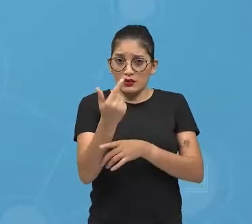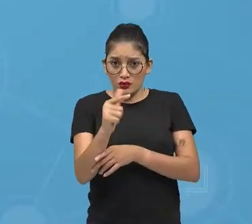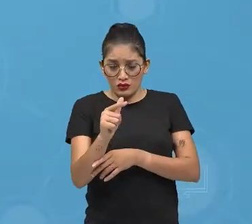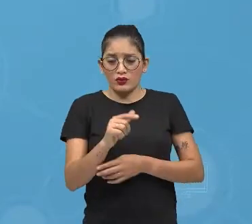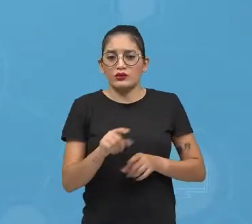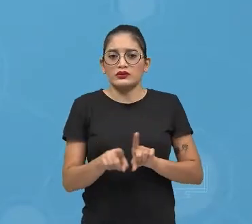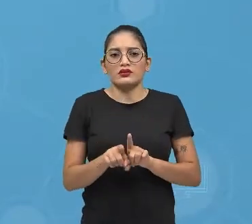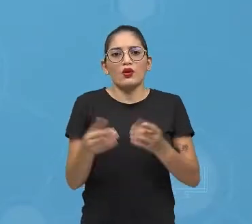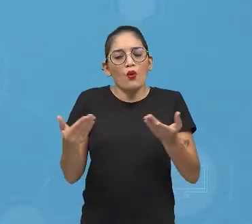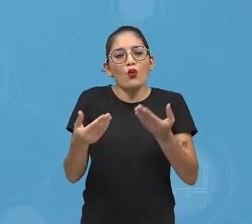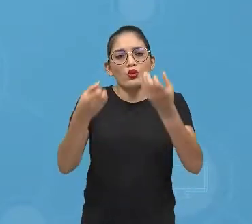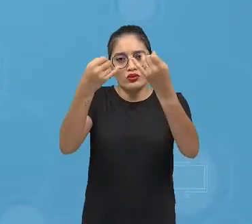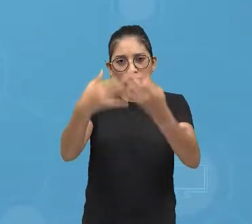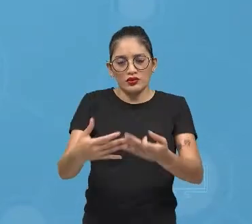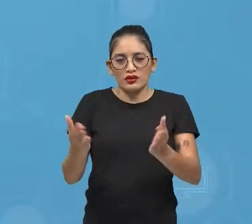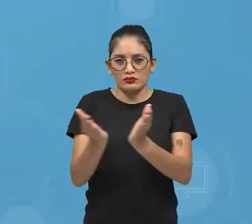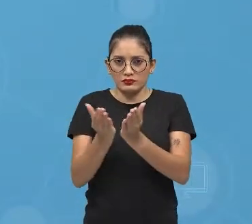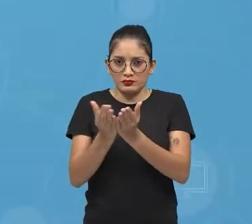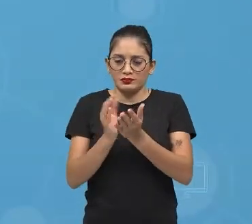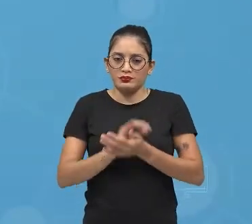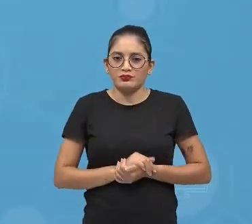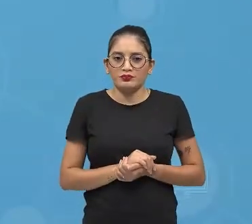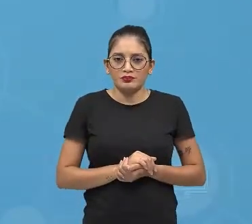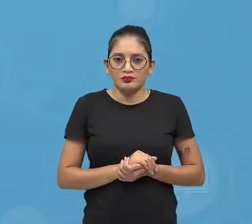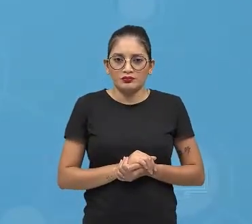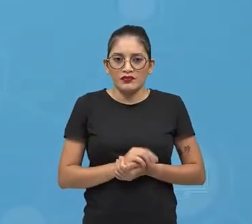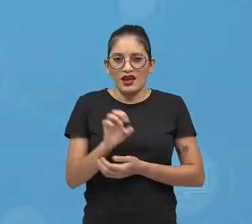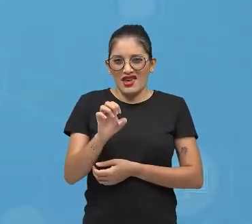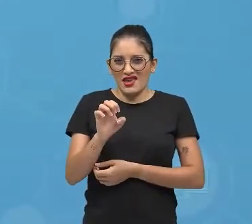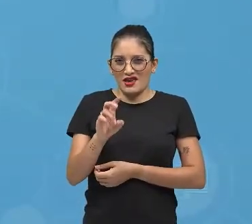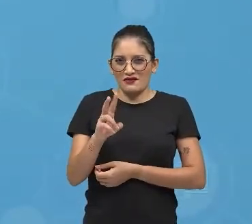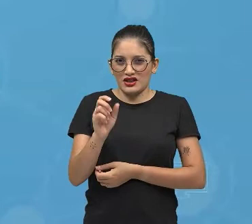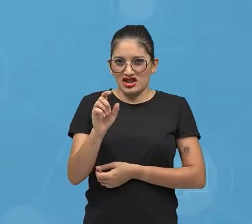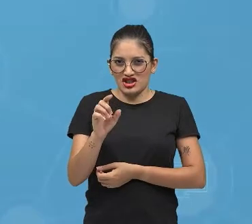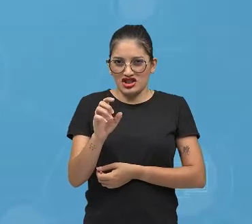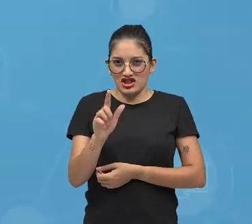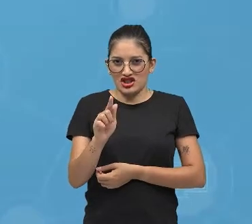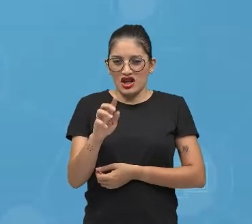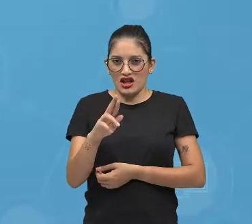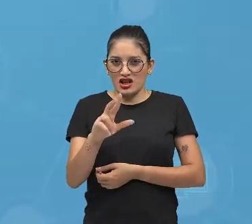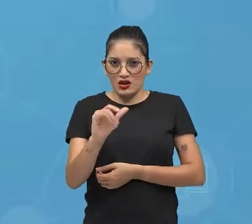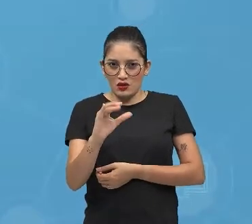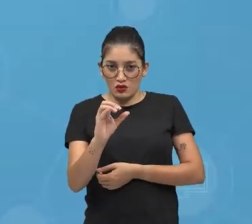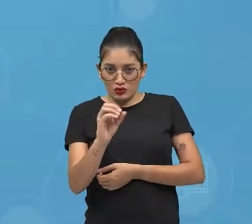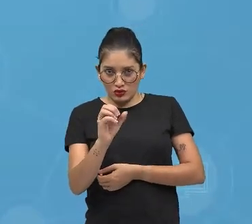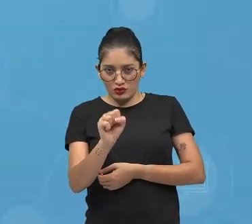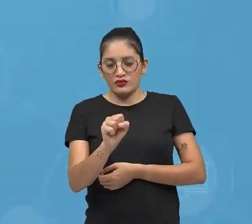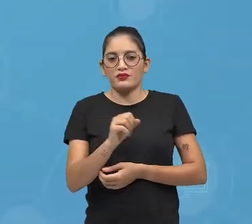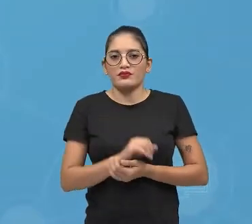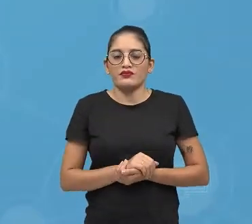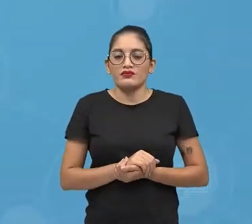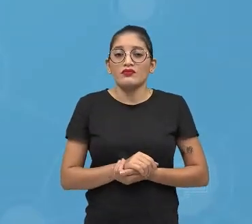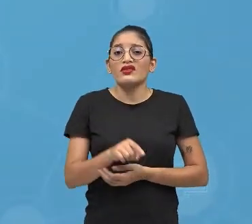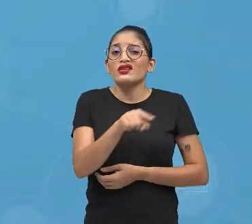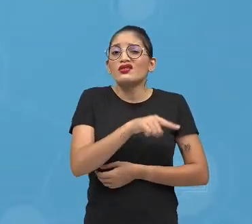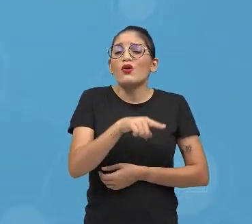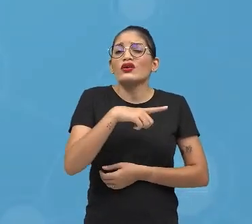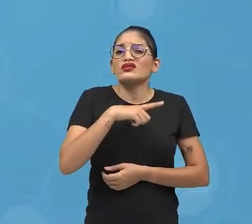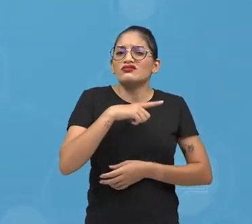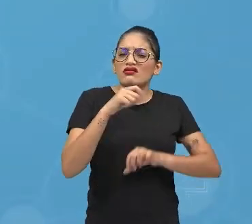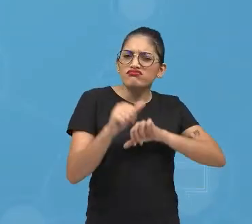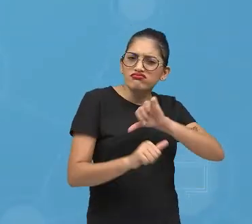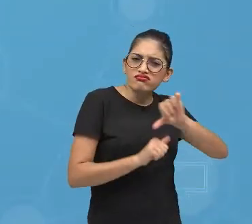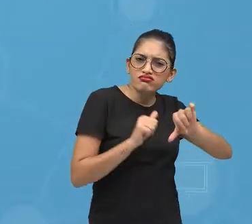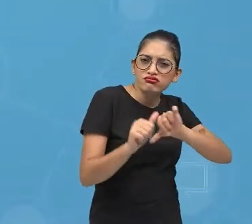evangélicos. Os pentecostais e os neopentecostais, gente, eles sofreram muita